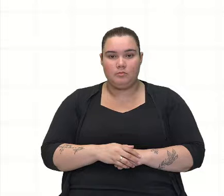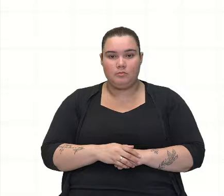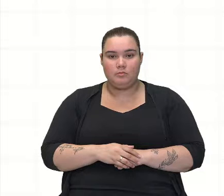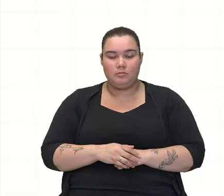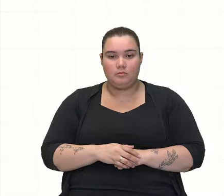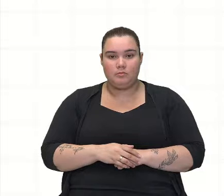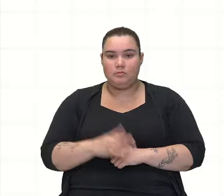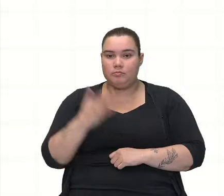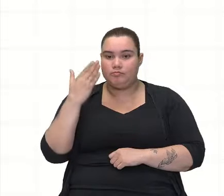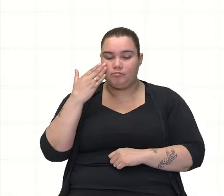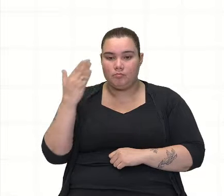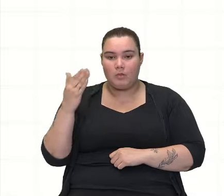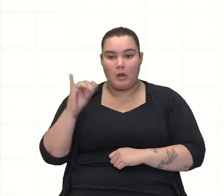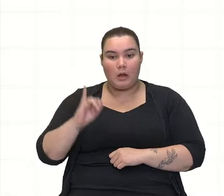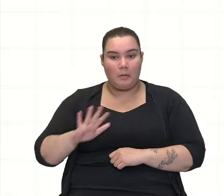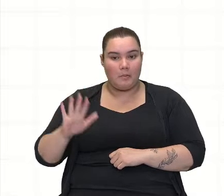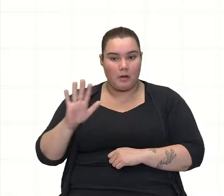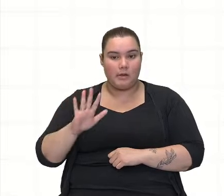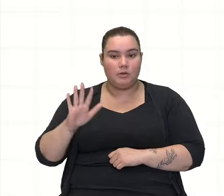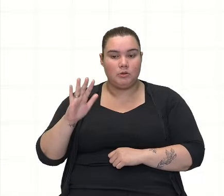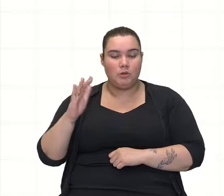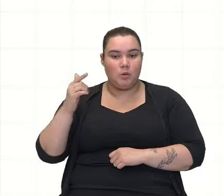Sombreada aqui, né? Roxa.